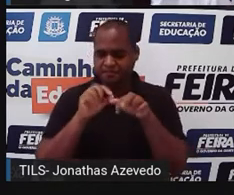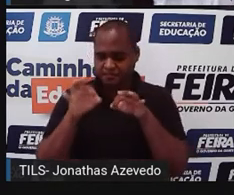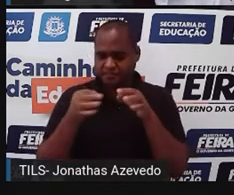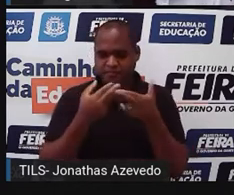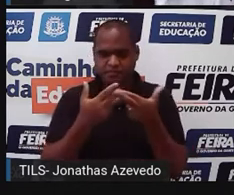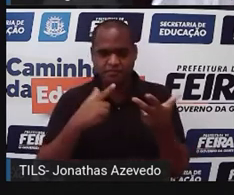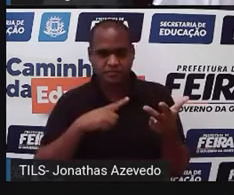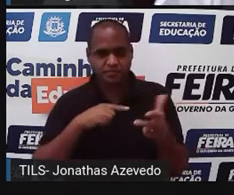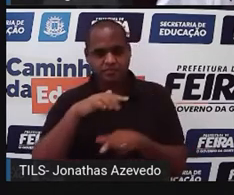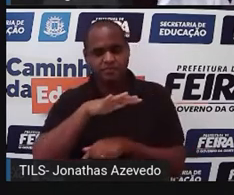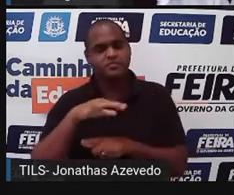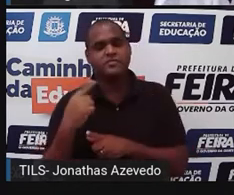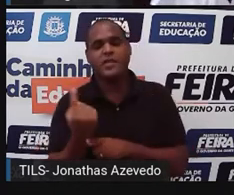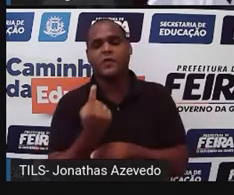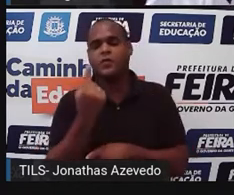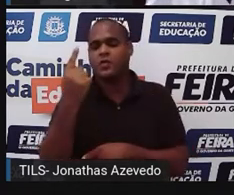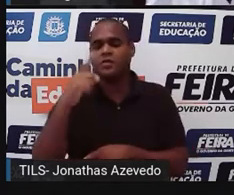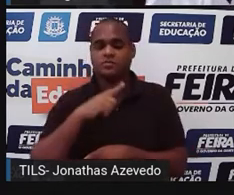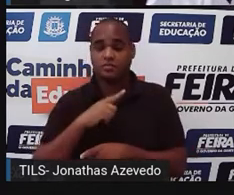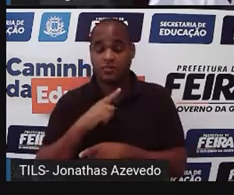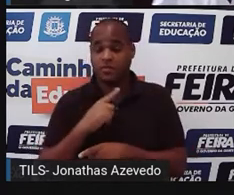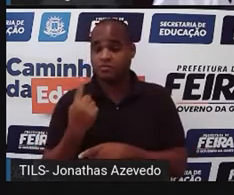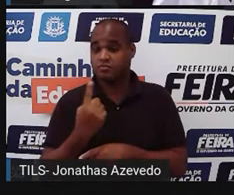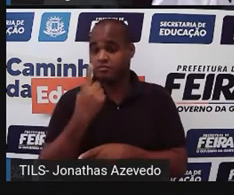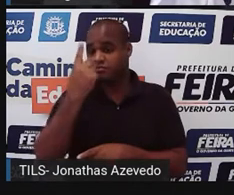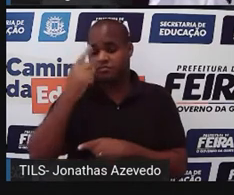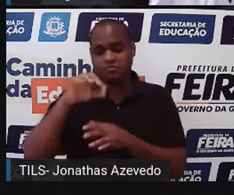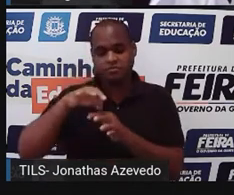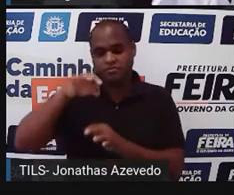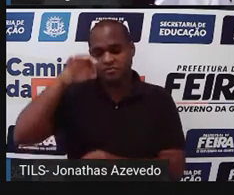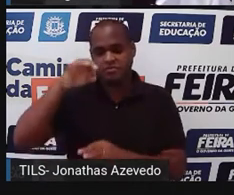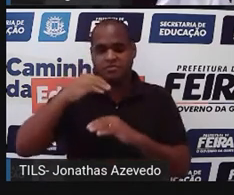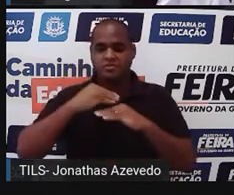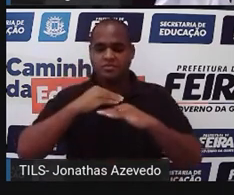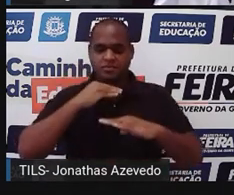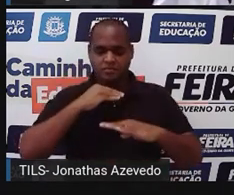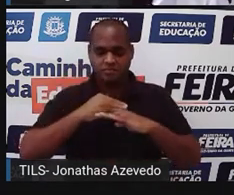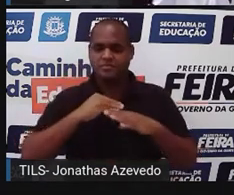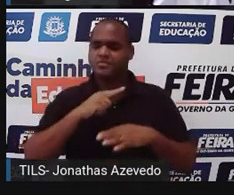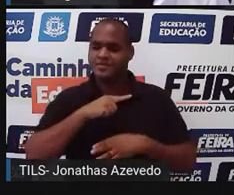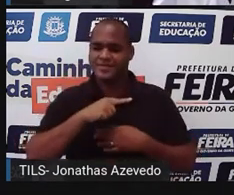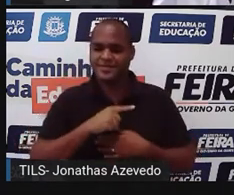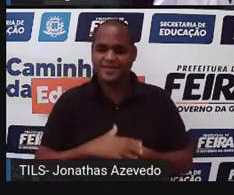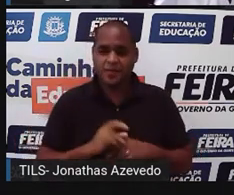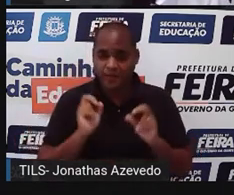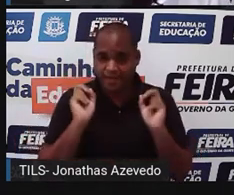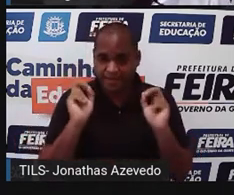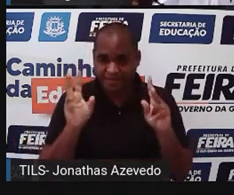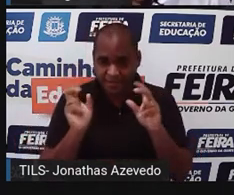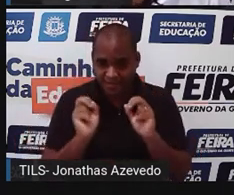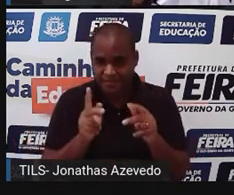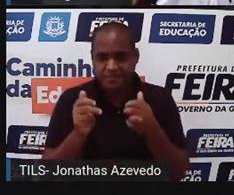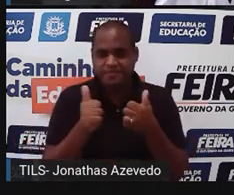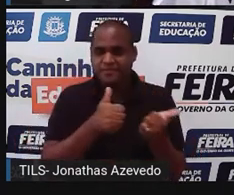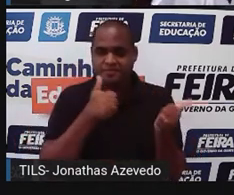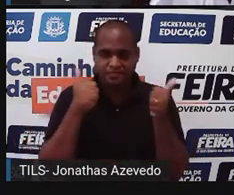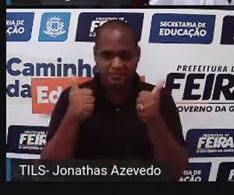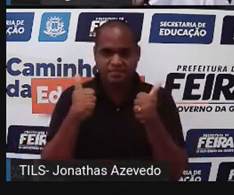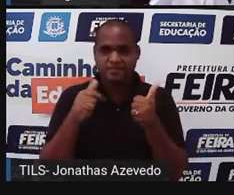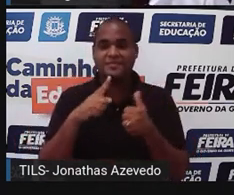vezes altura O pimento vezes altura o comprimento x largura tá bom beleza